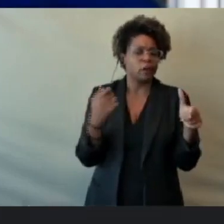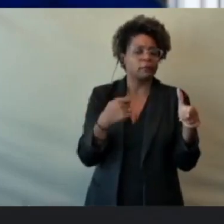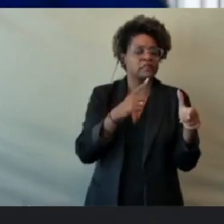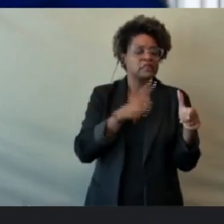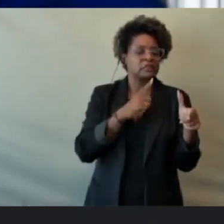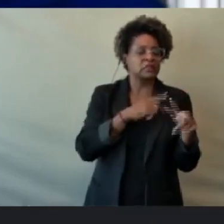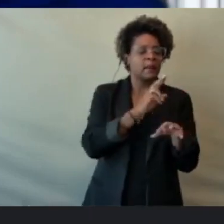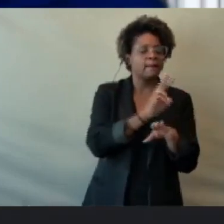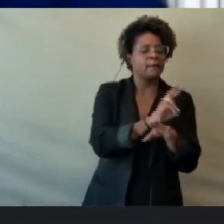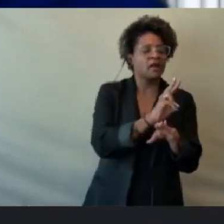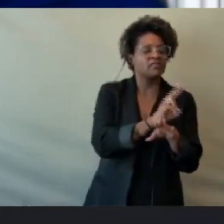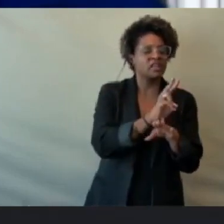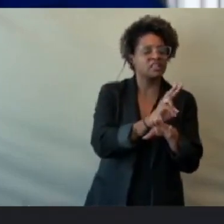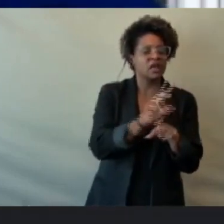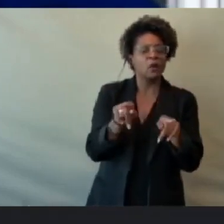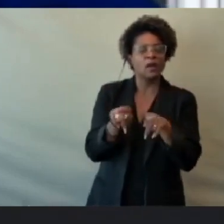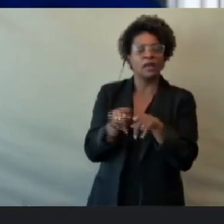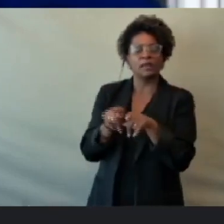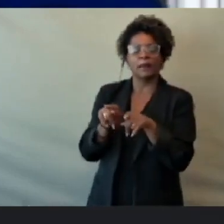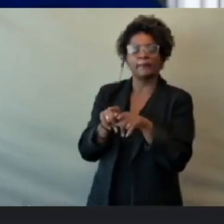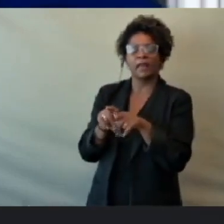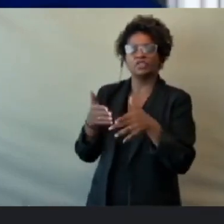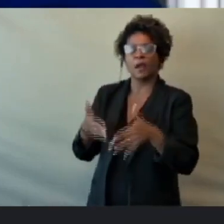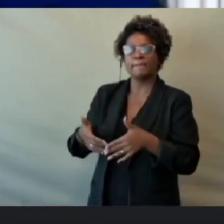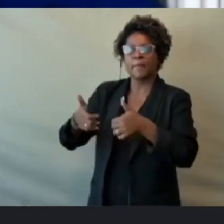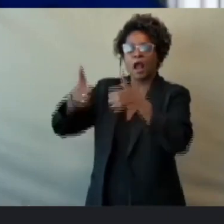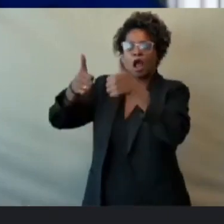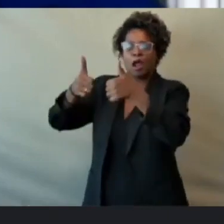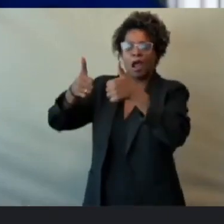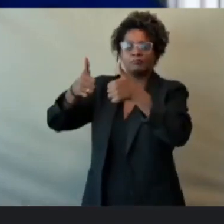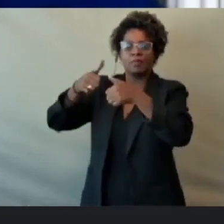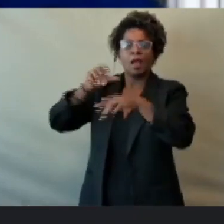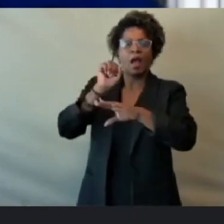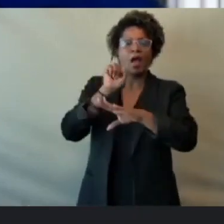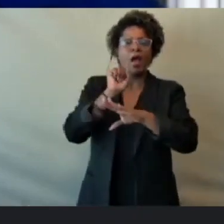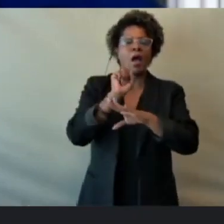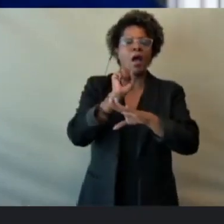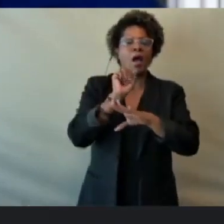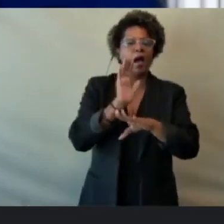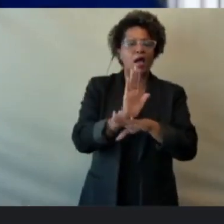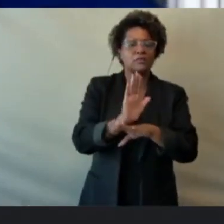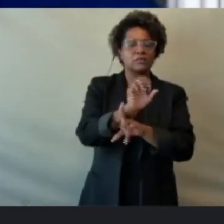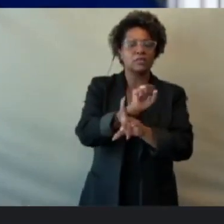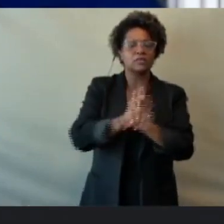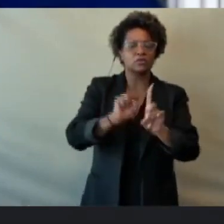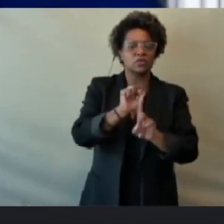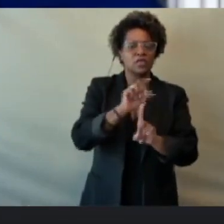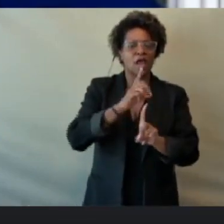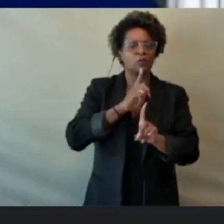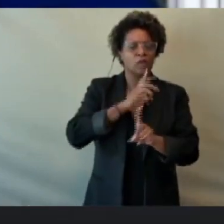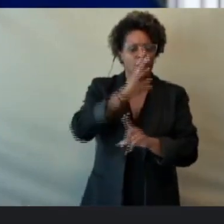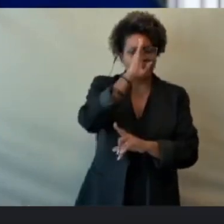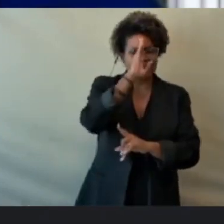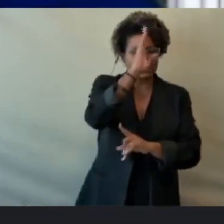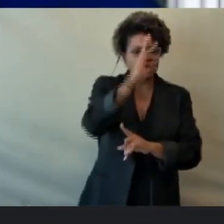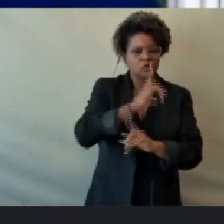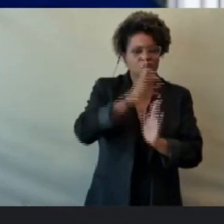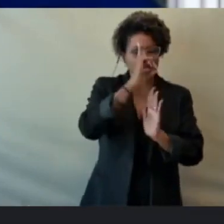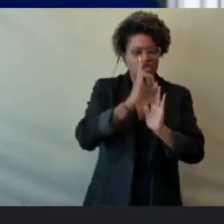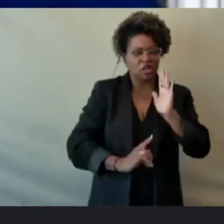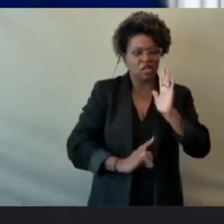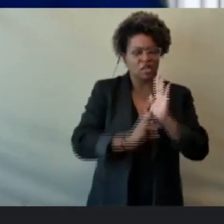intervenção. Na assistência social, seguindo os princípios e diretrizes, especialmente da matricialidade, da